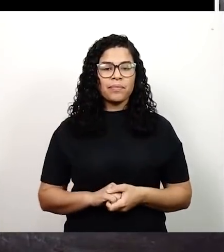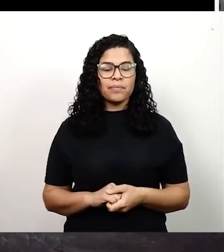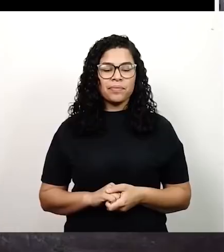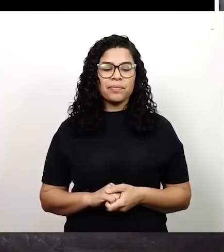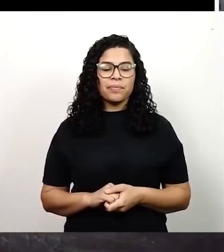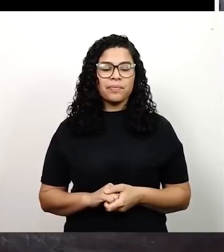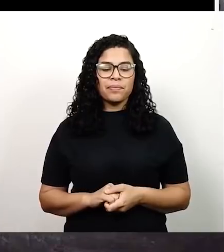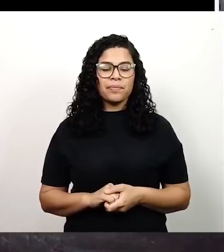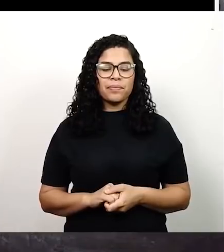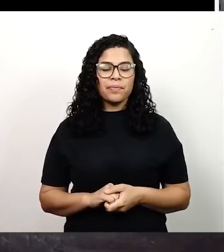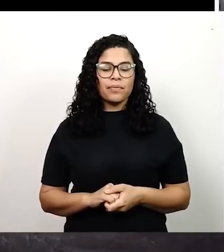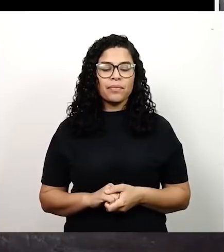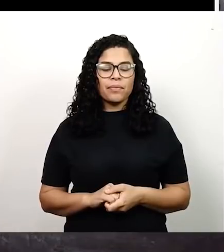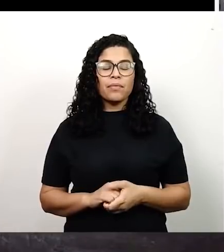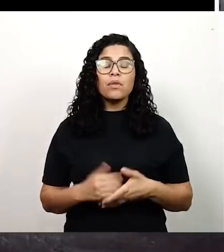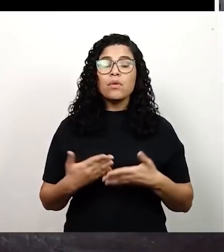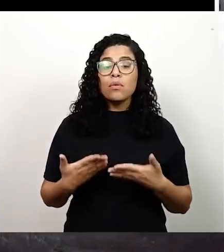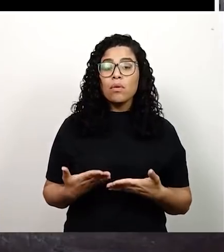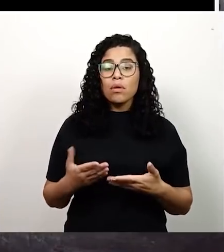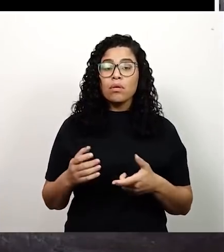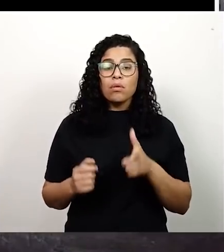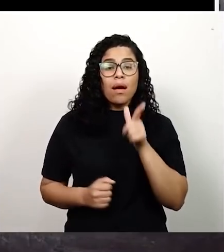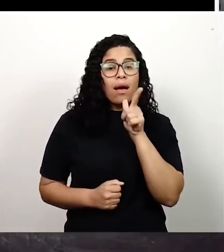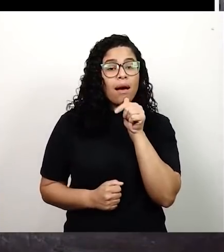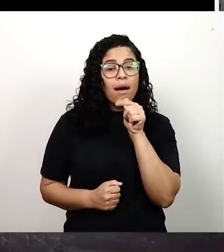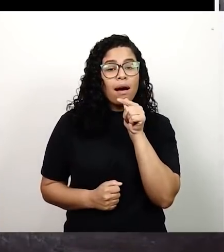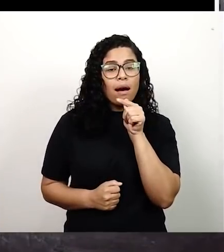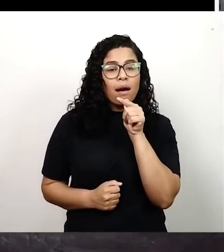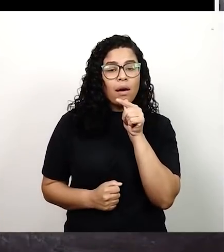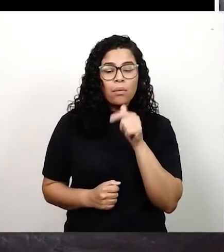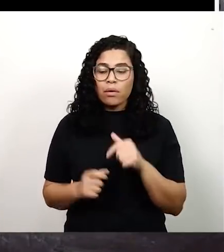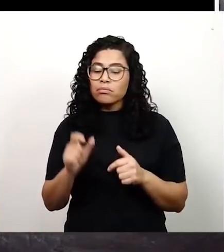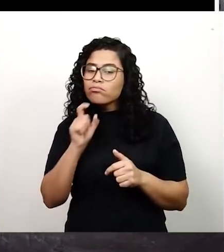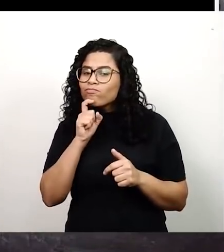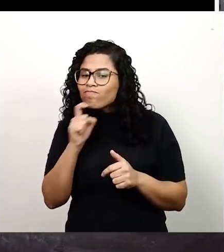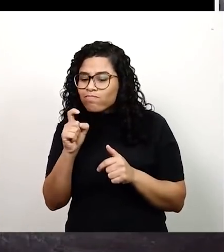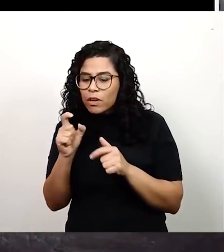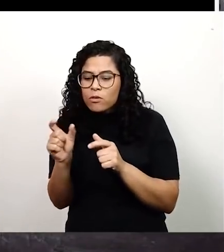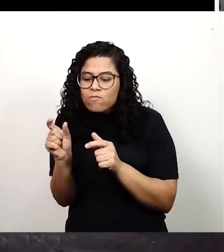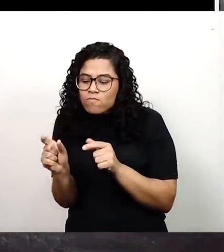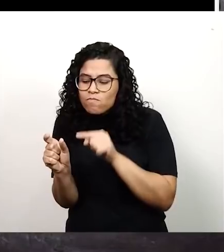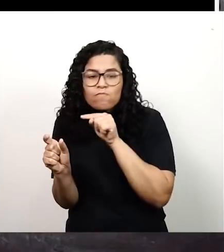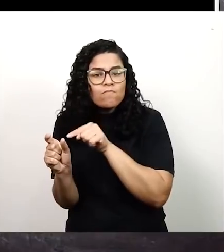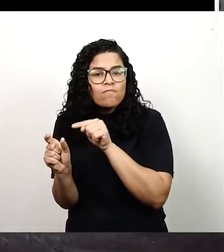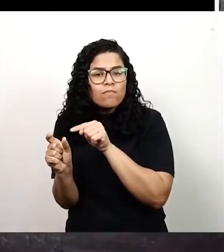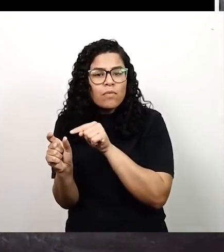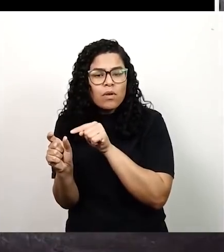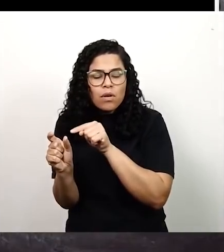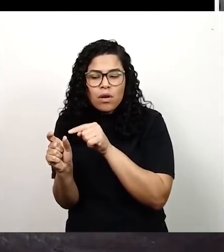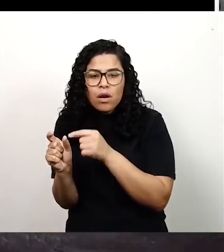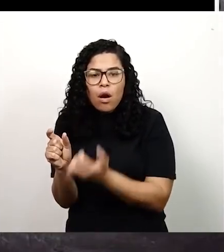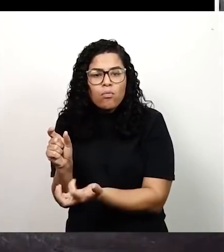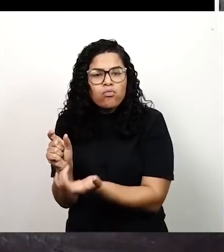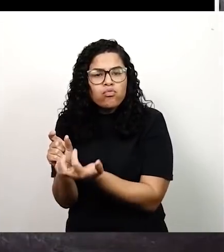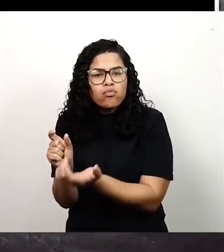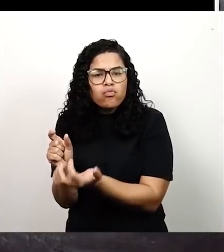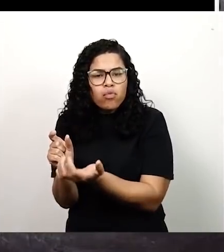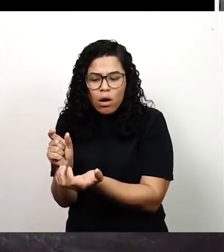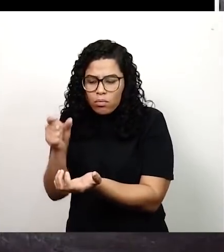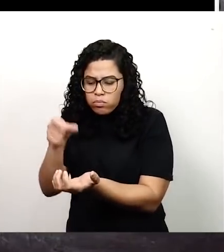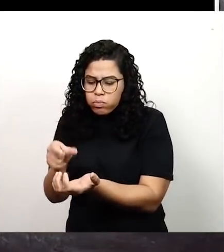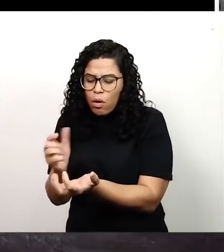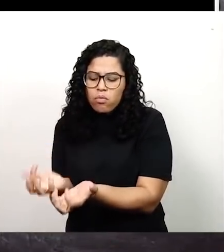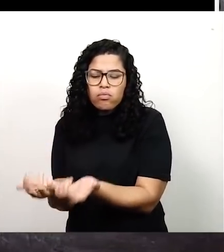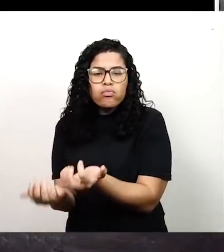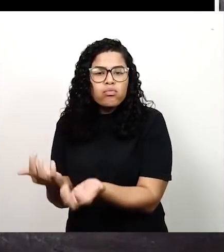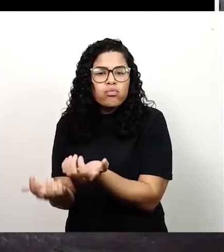E quando a gente põe essa água para ferver e que ela começa a fazer aquelas borbulhas,